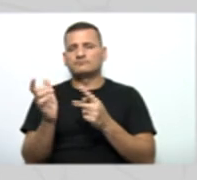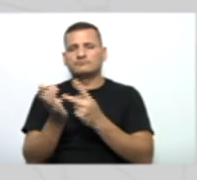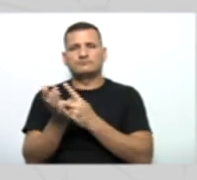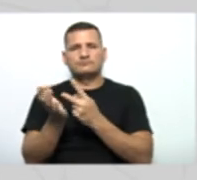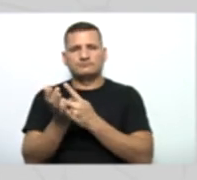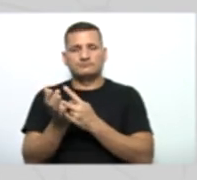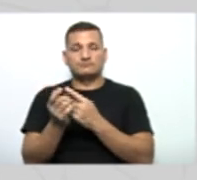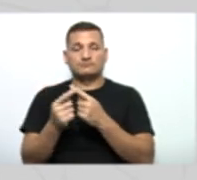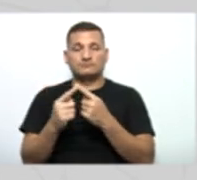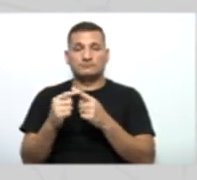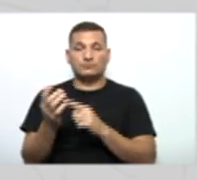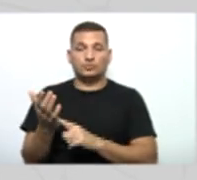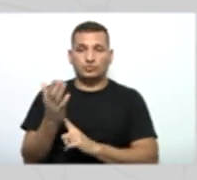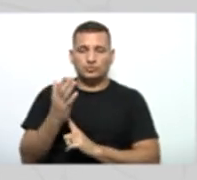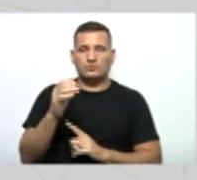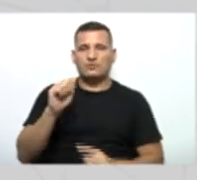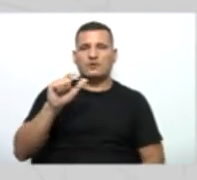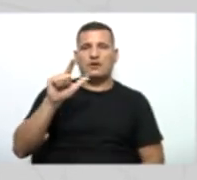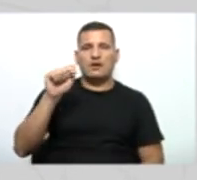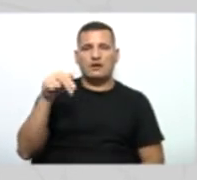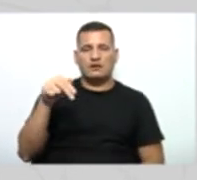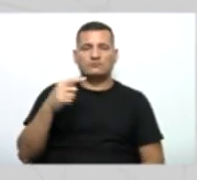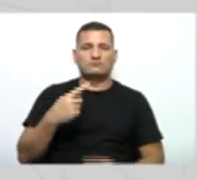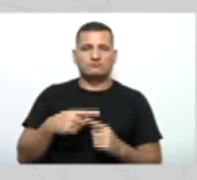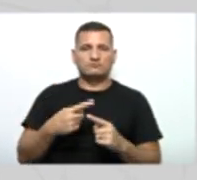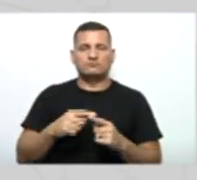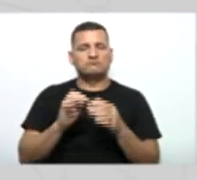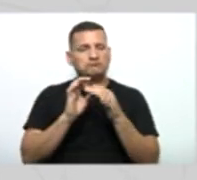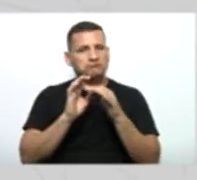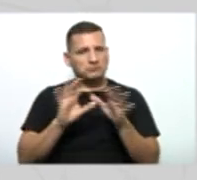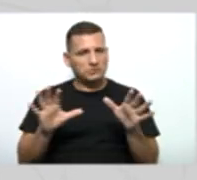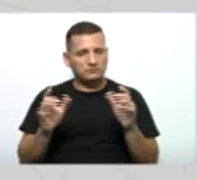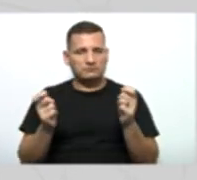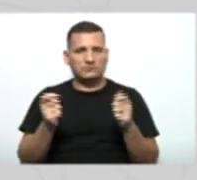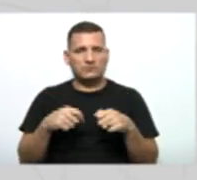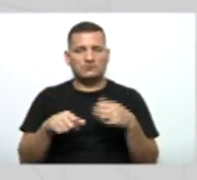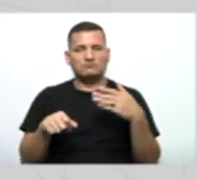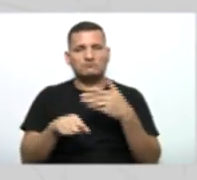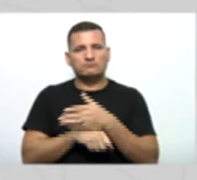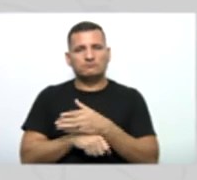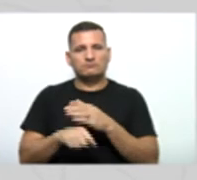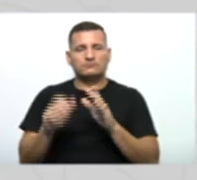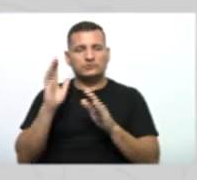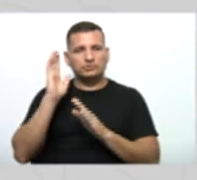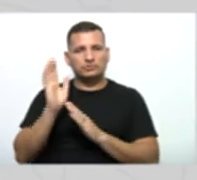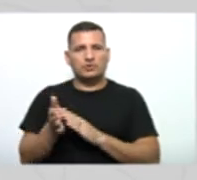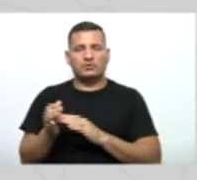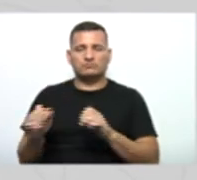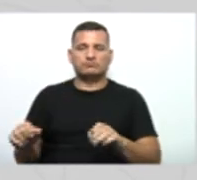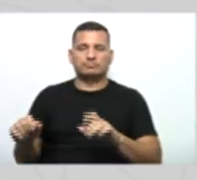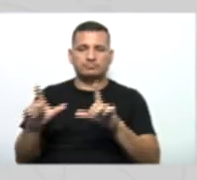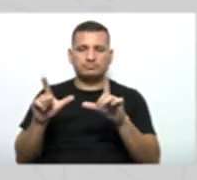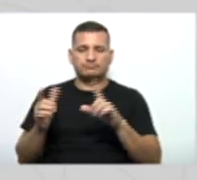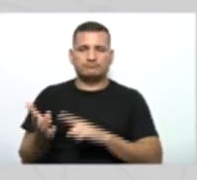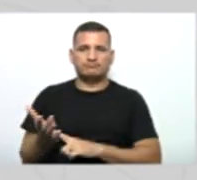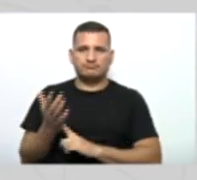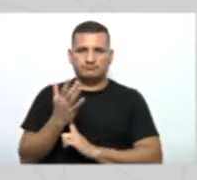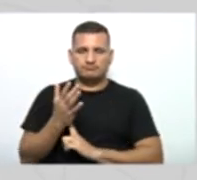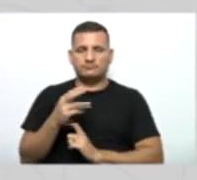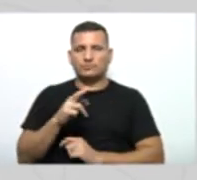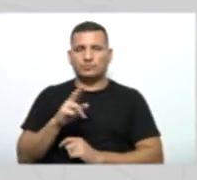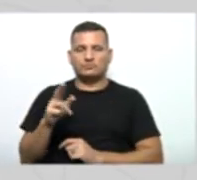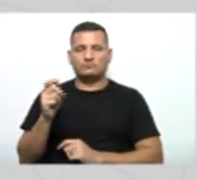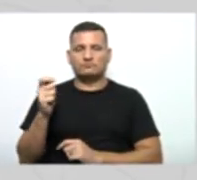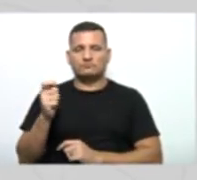Ele mostrou o Alan porque ele é um atributo público. Então ele permite você fazer esse acesso direto ao atributo público nome do